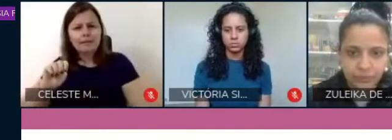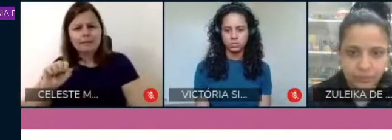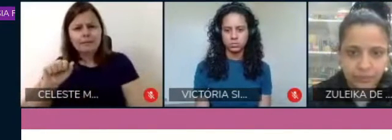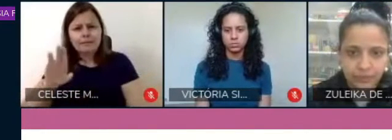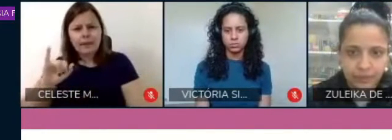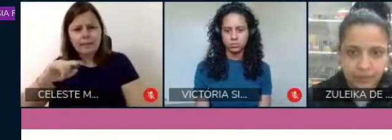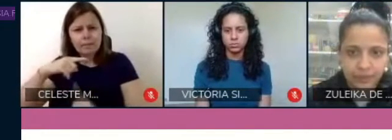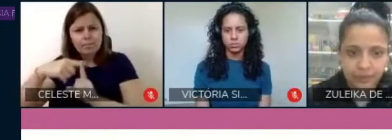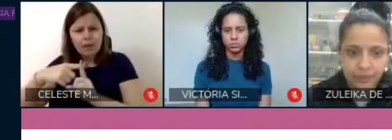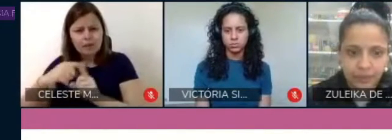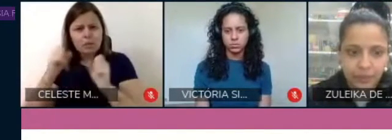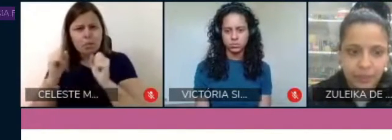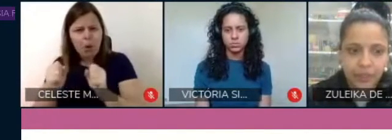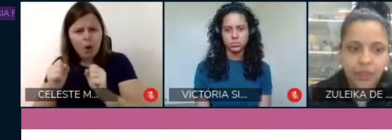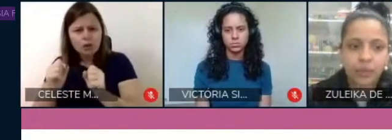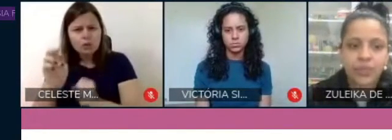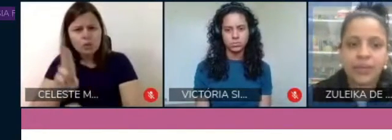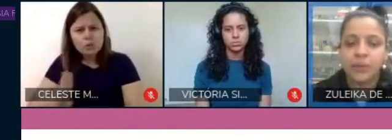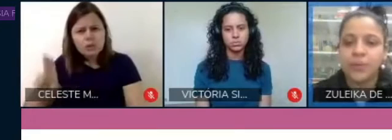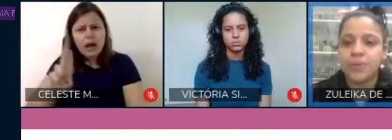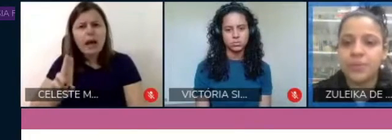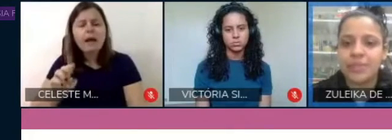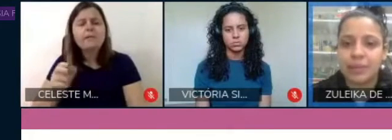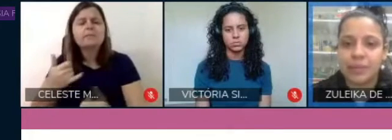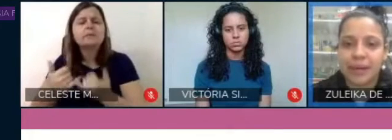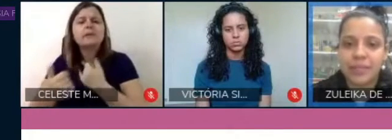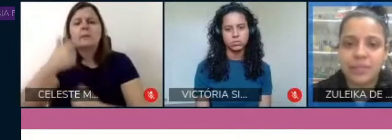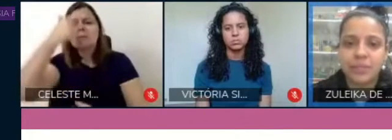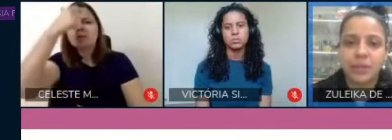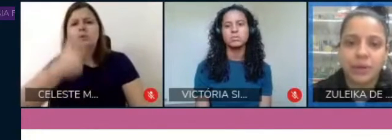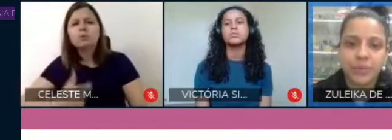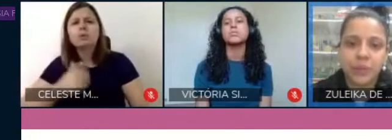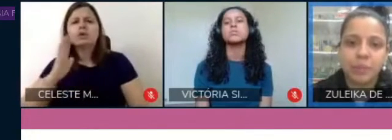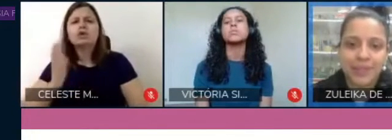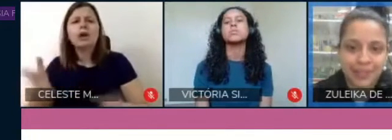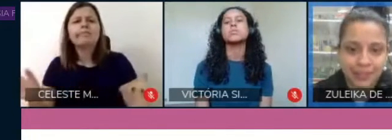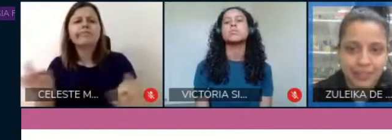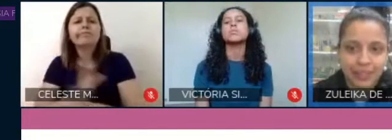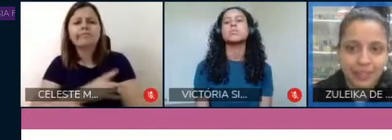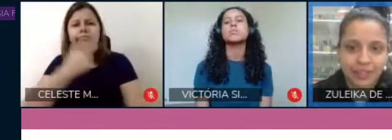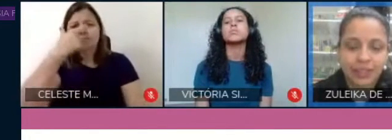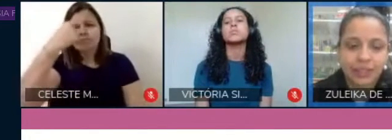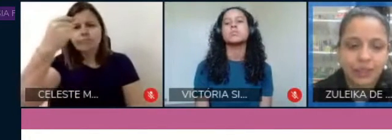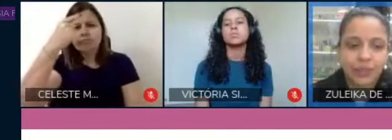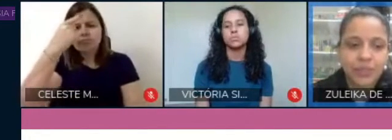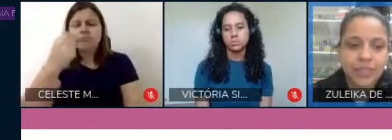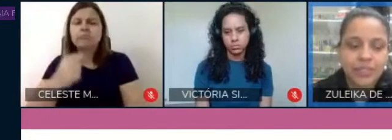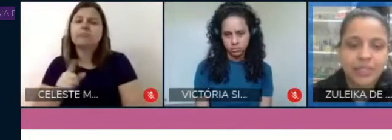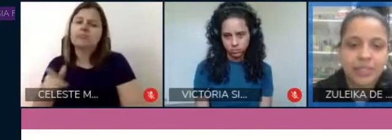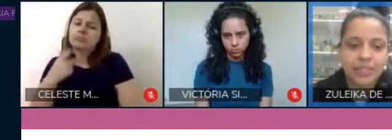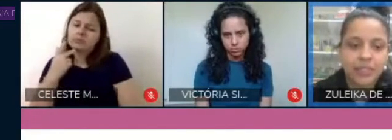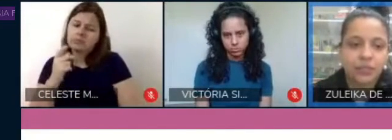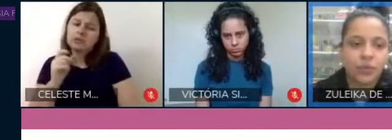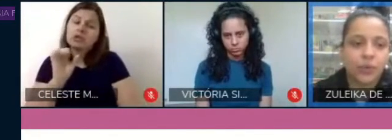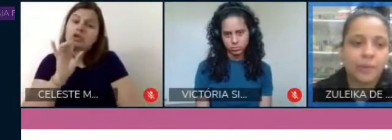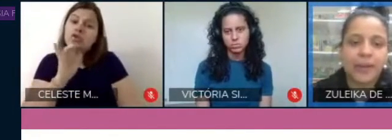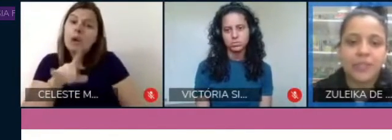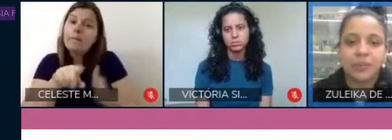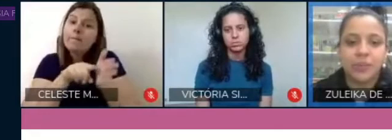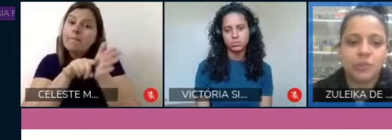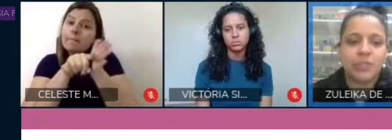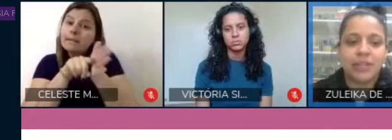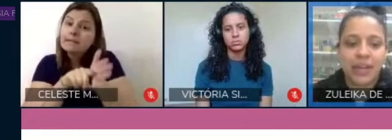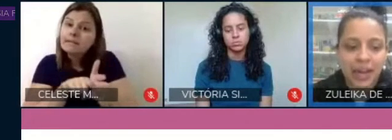concluiu a graduação? Os recursos do Sabe Mais só os de pesquisa, né? Todos esses,